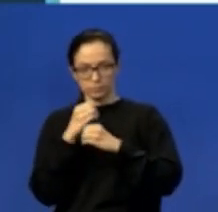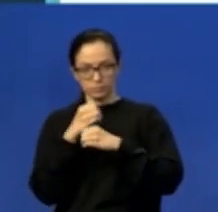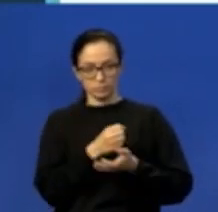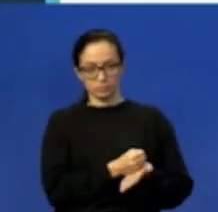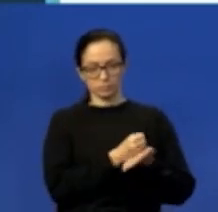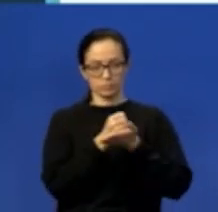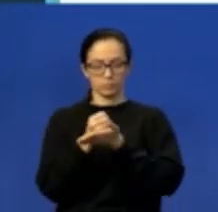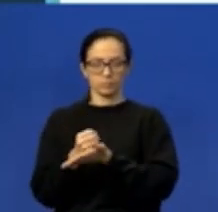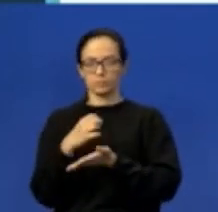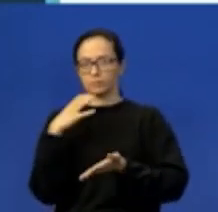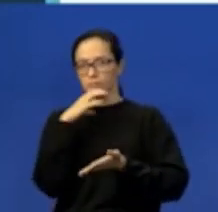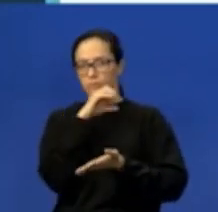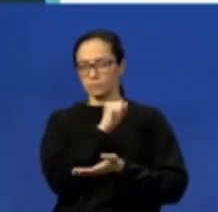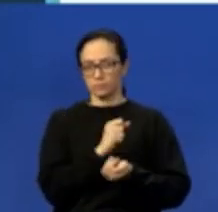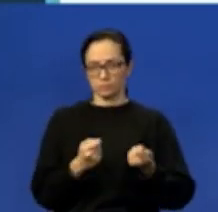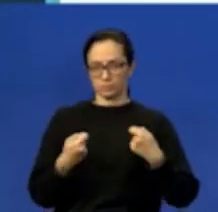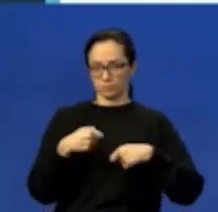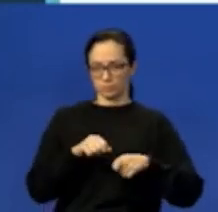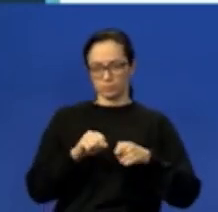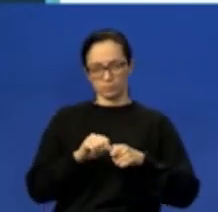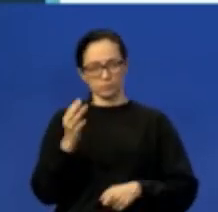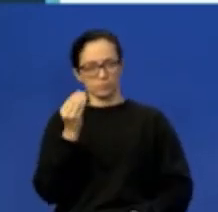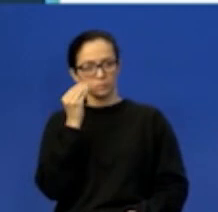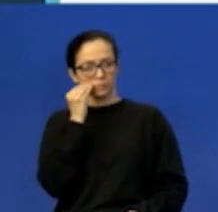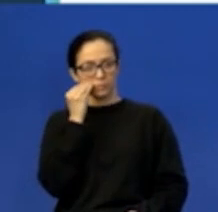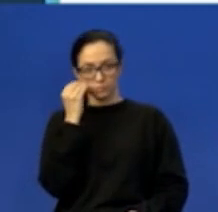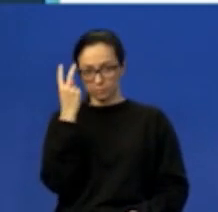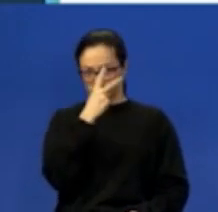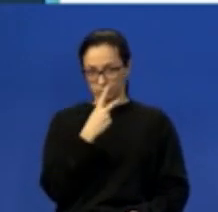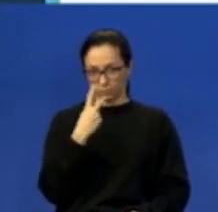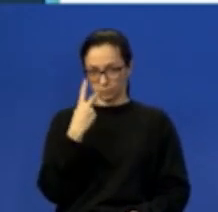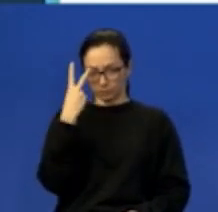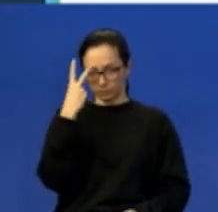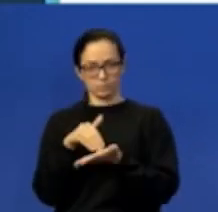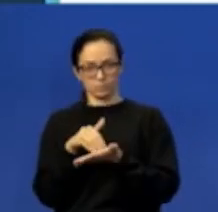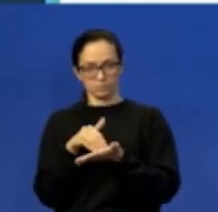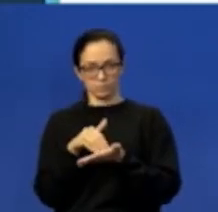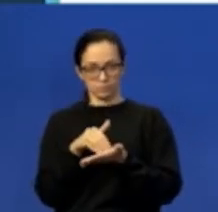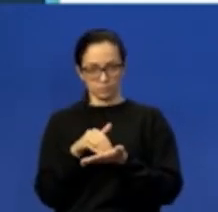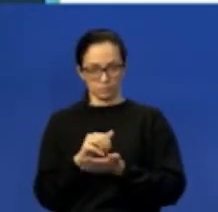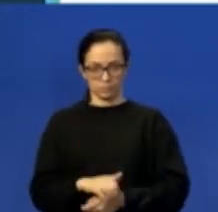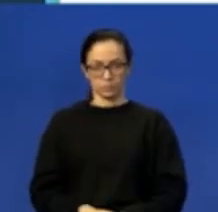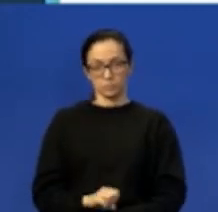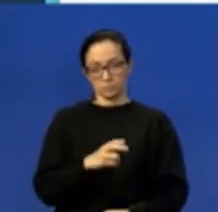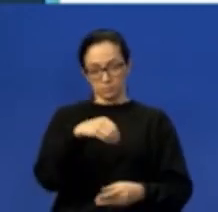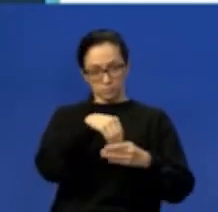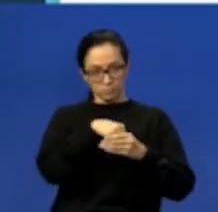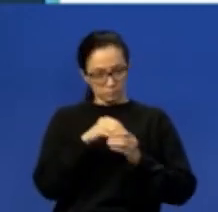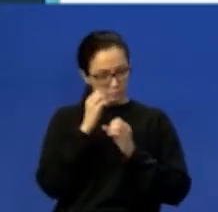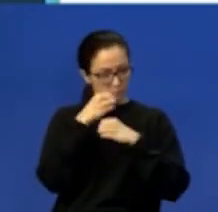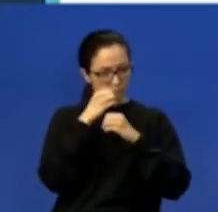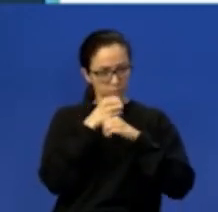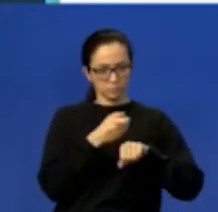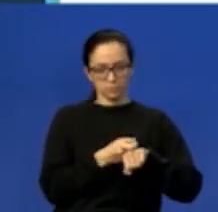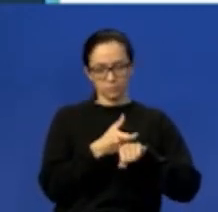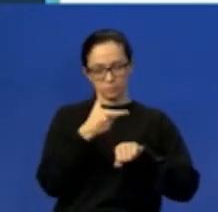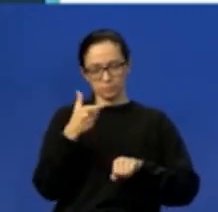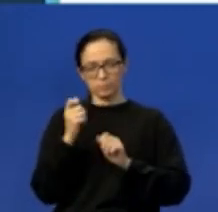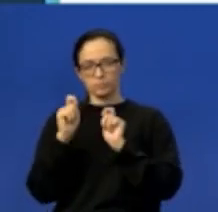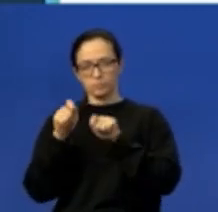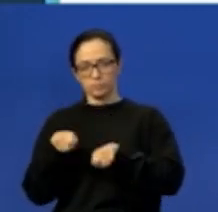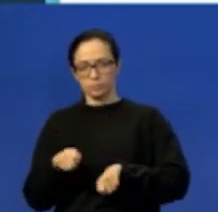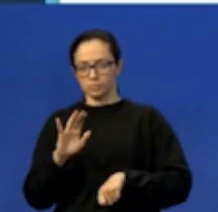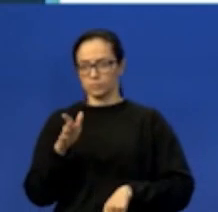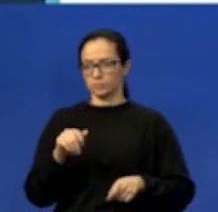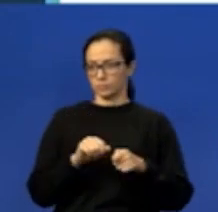entregue imediatamente ao laboratório e testada dentro de 2 horas, se não coletada no próprio laboratório. Uma amostra que não possa